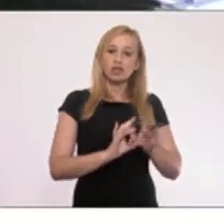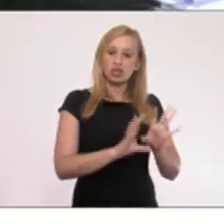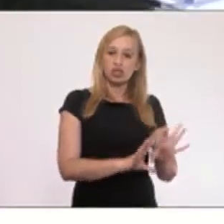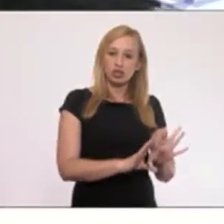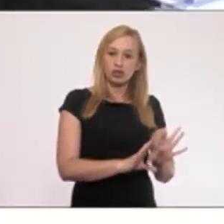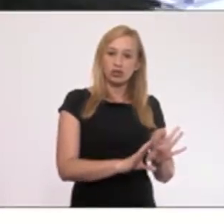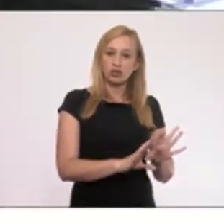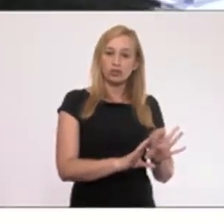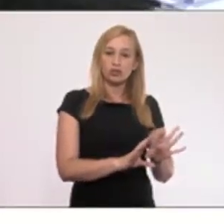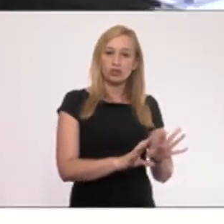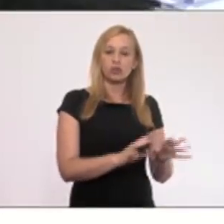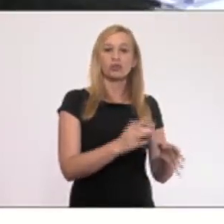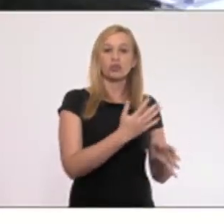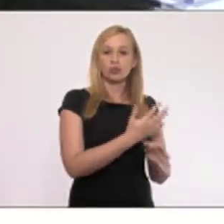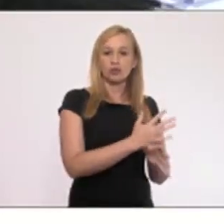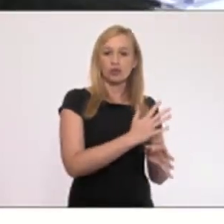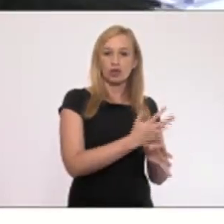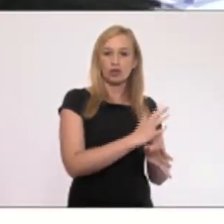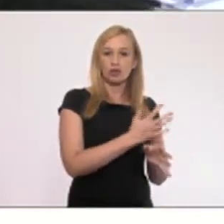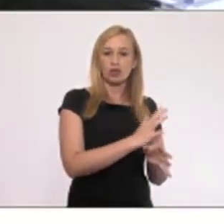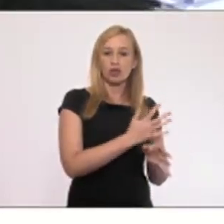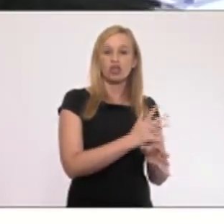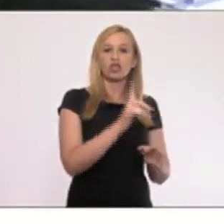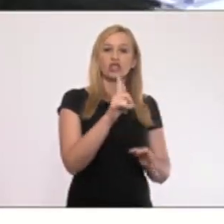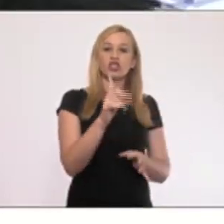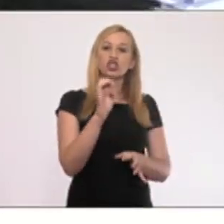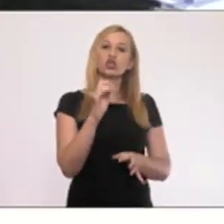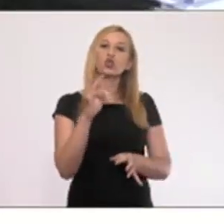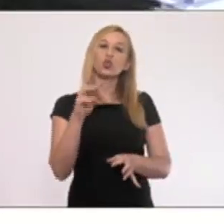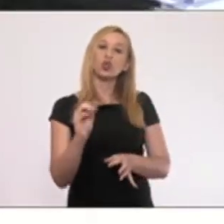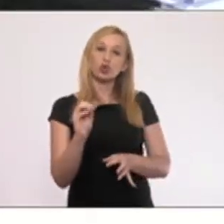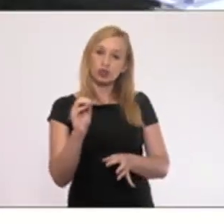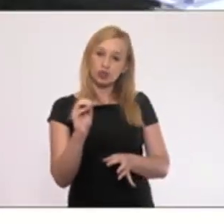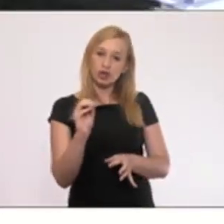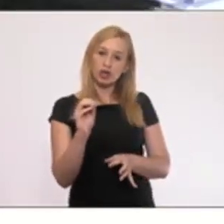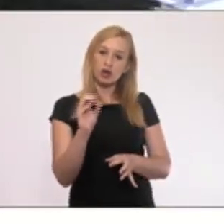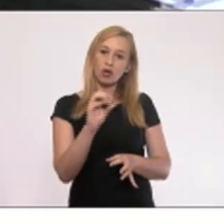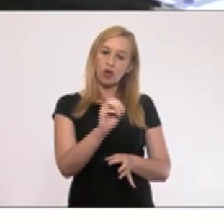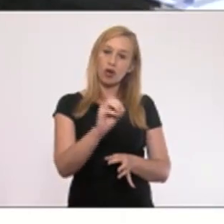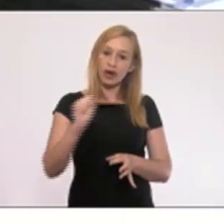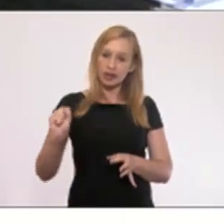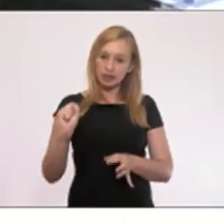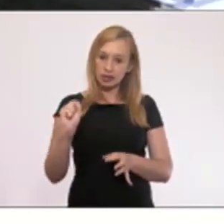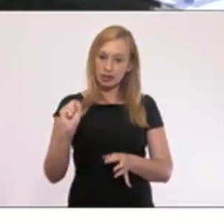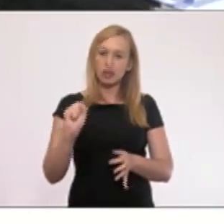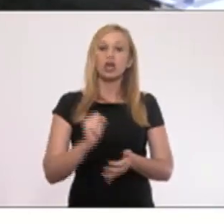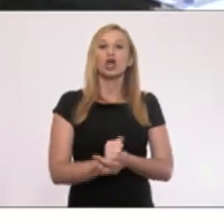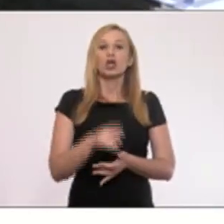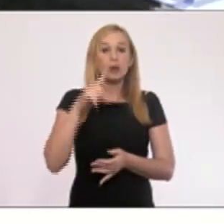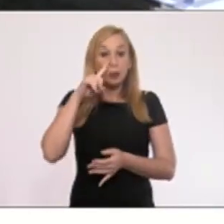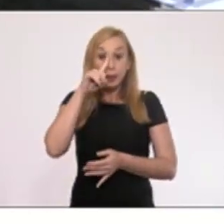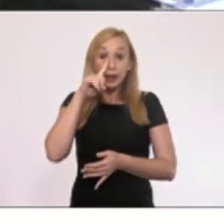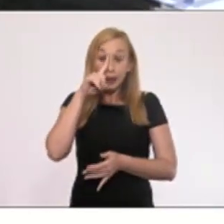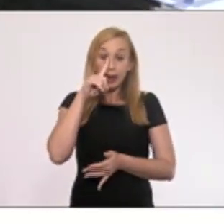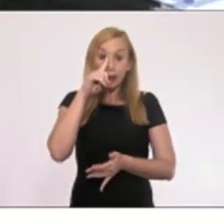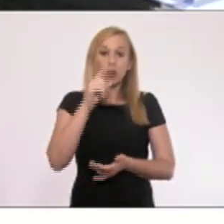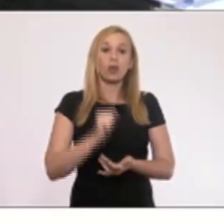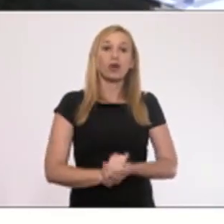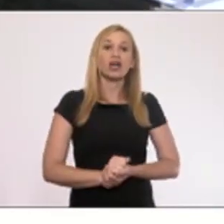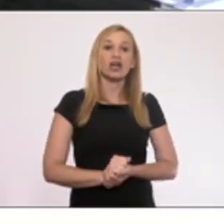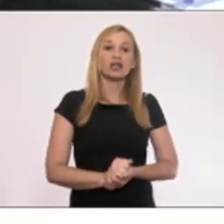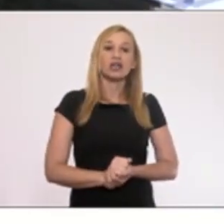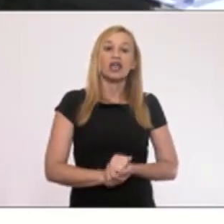UPA, e em substituição a uma outra OS. E o perigo era justamente a ausência